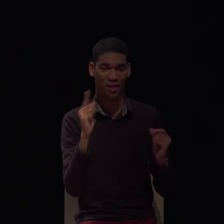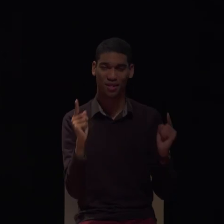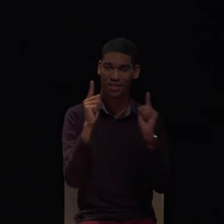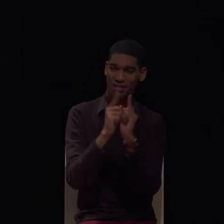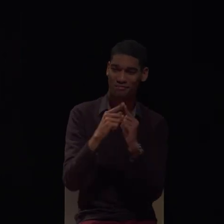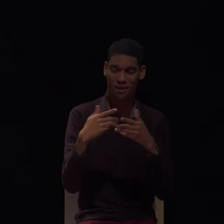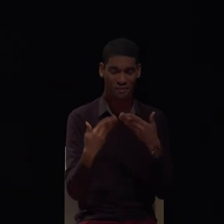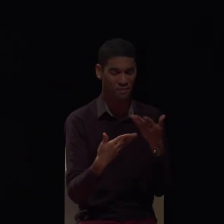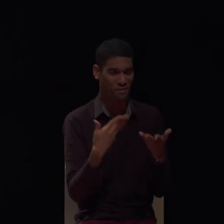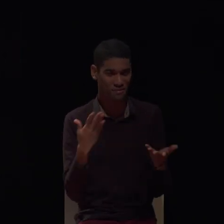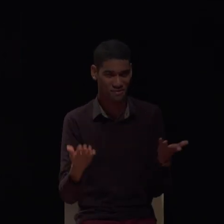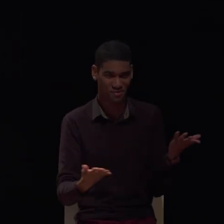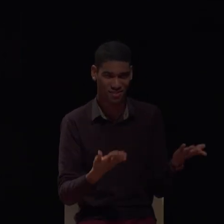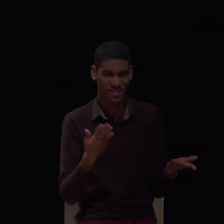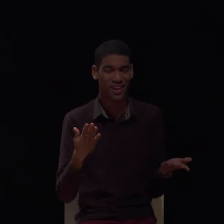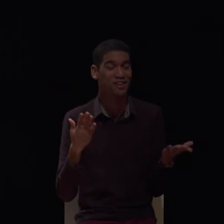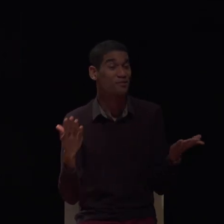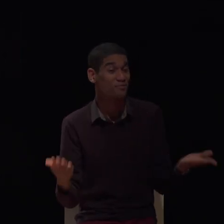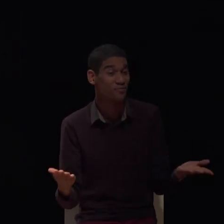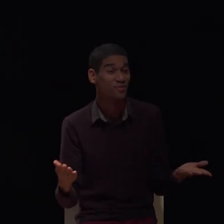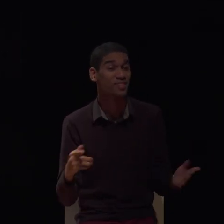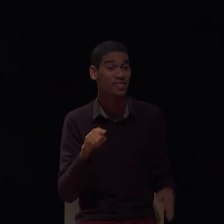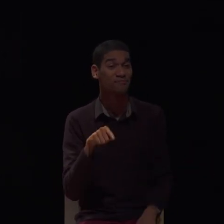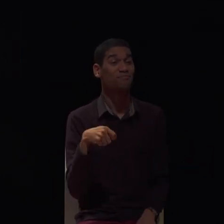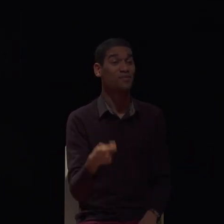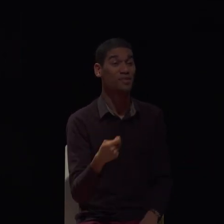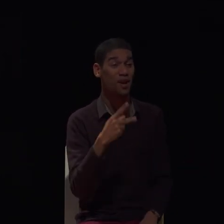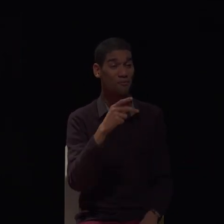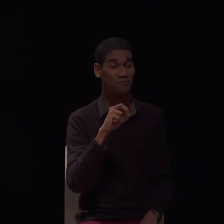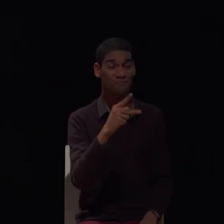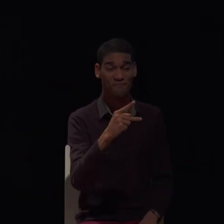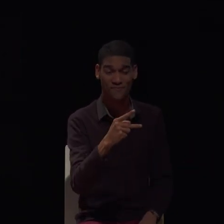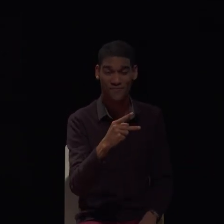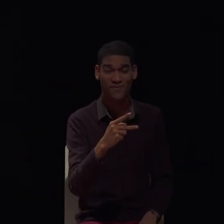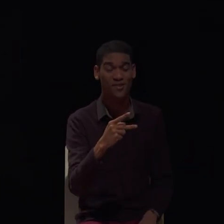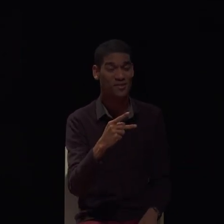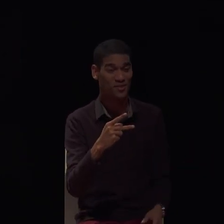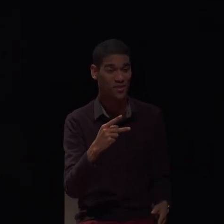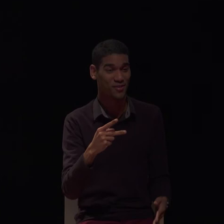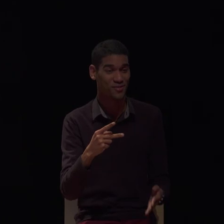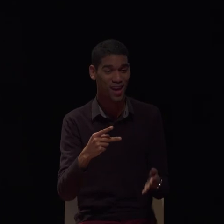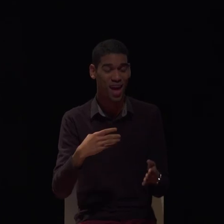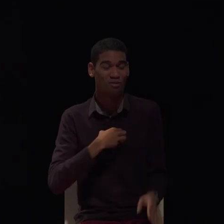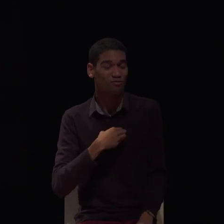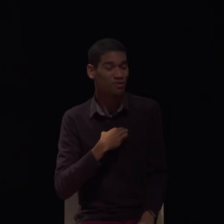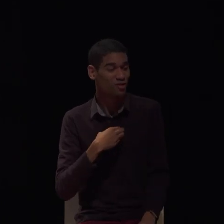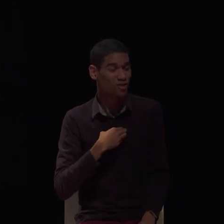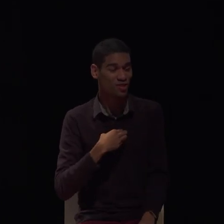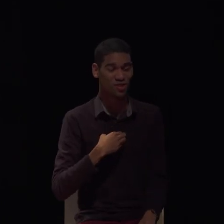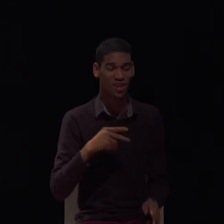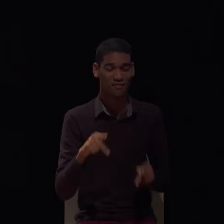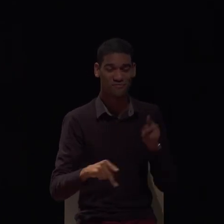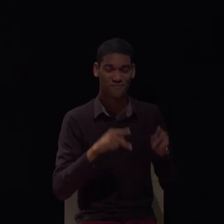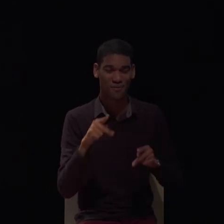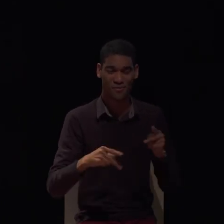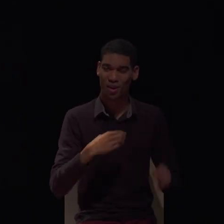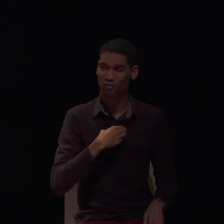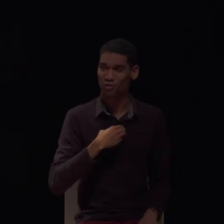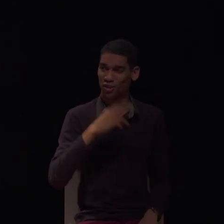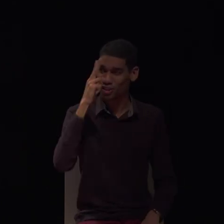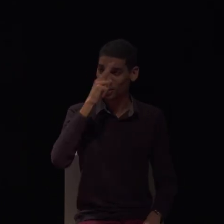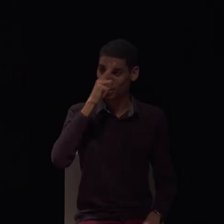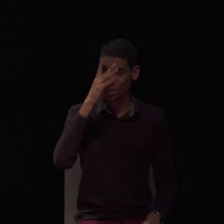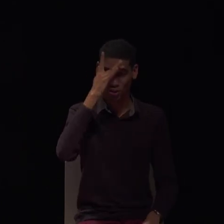é então isso é ser pop é falar do caminho popular da história popular da história do povo